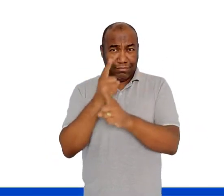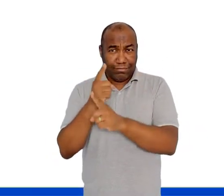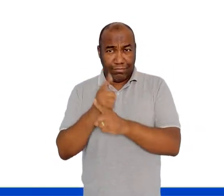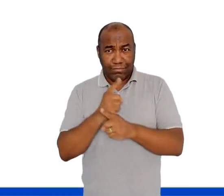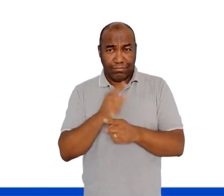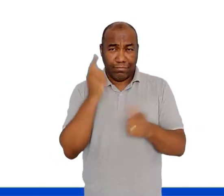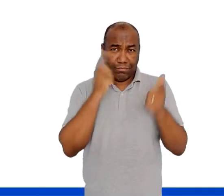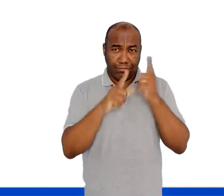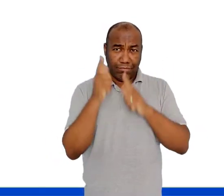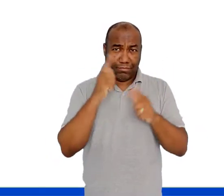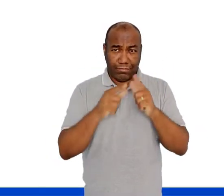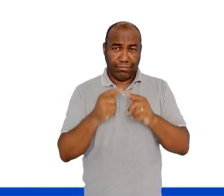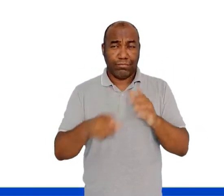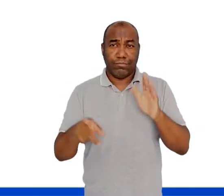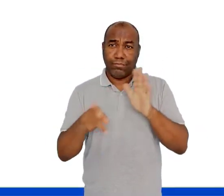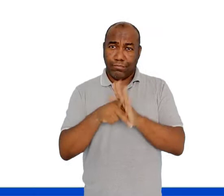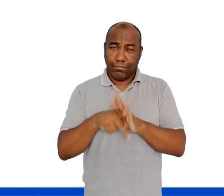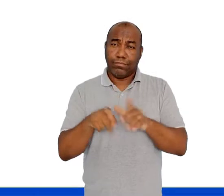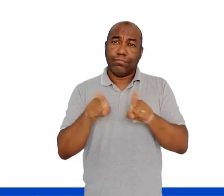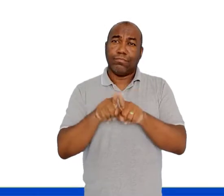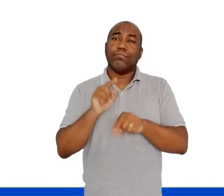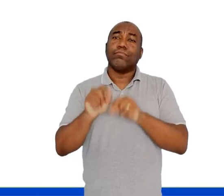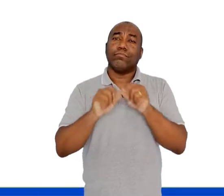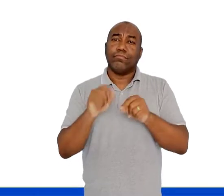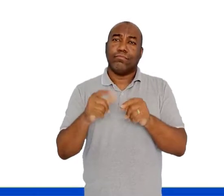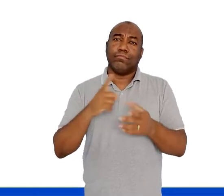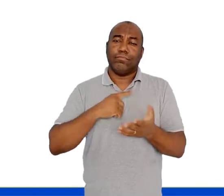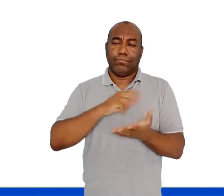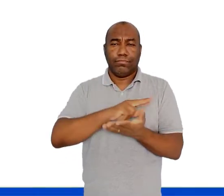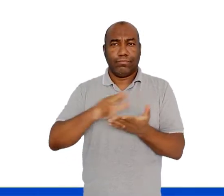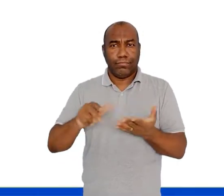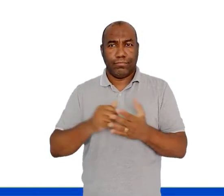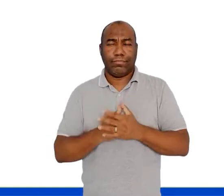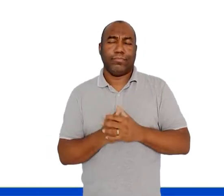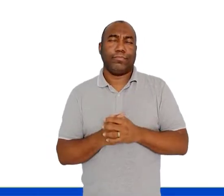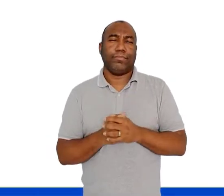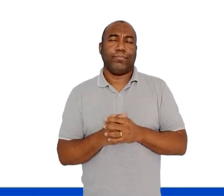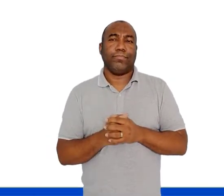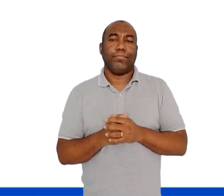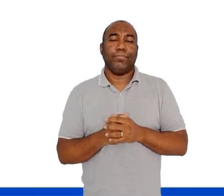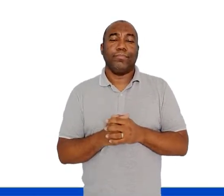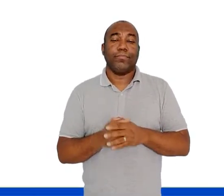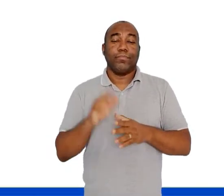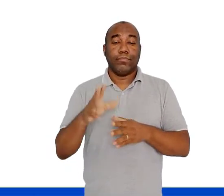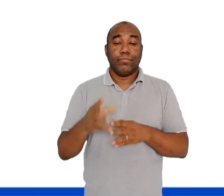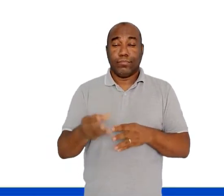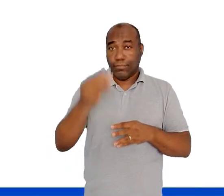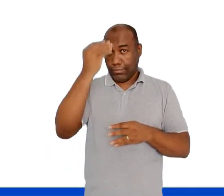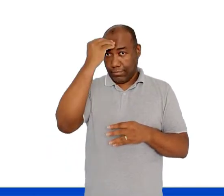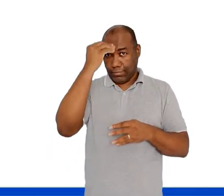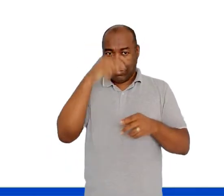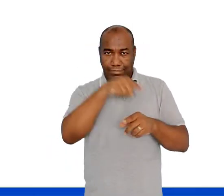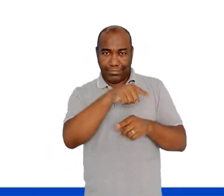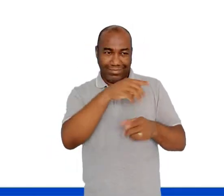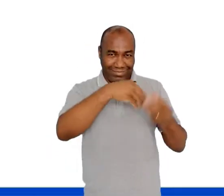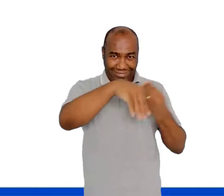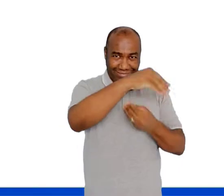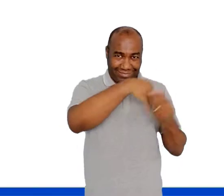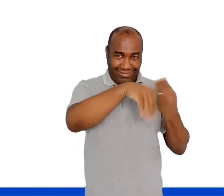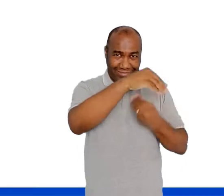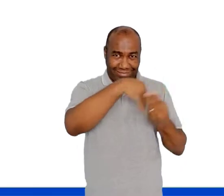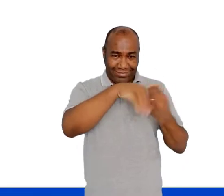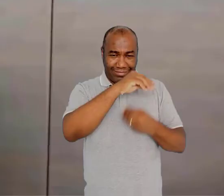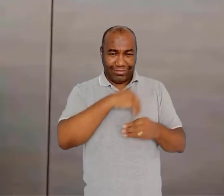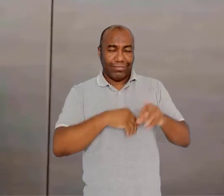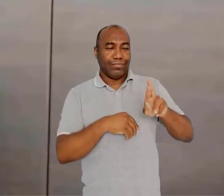essas novas ligações ali, depois da seta, eu vou chamar elas de produtos. Nunca mais esquece isso. Se vocês estão vendo aqui agora comigo pela